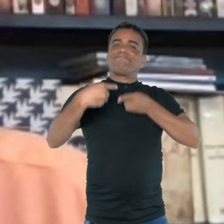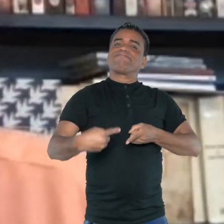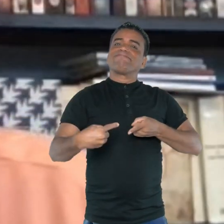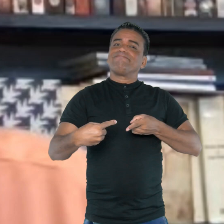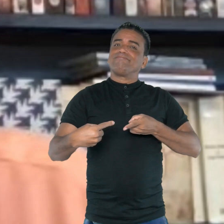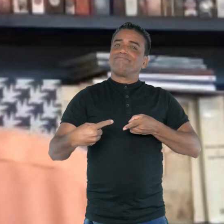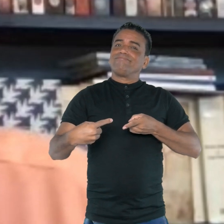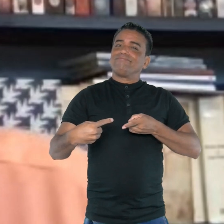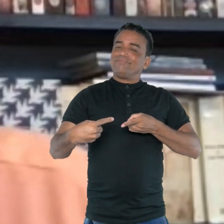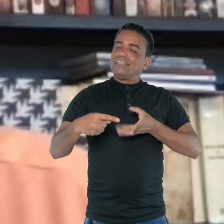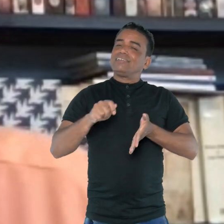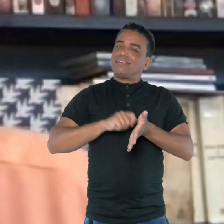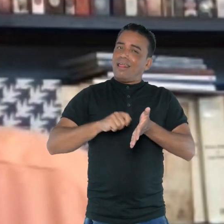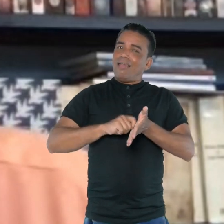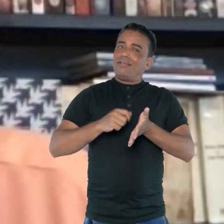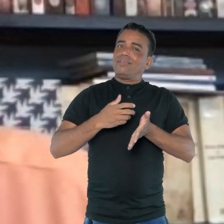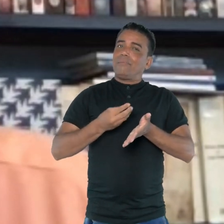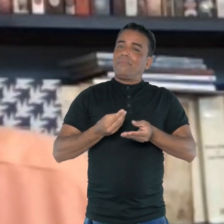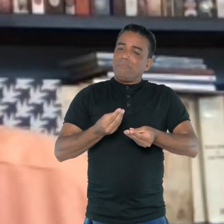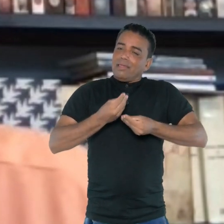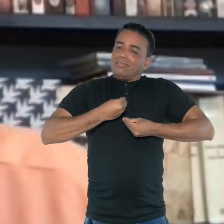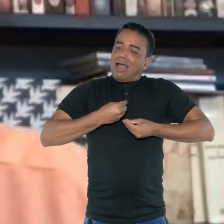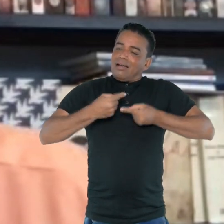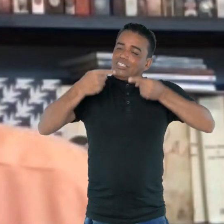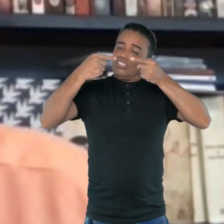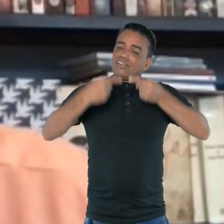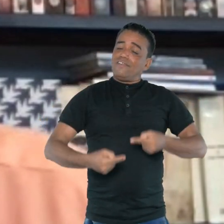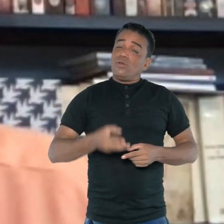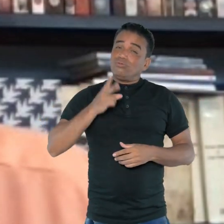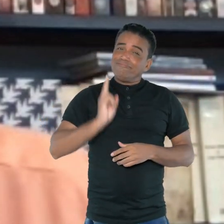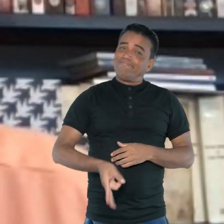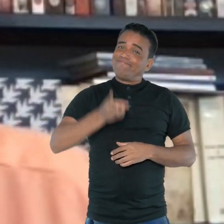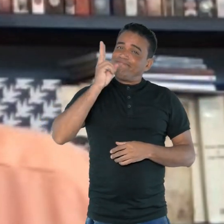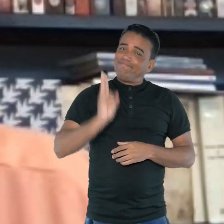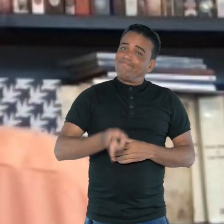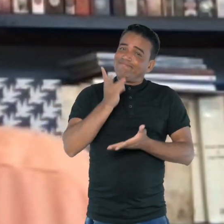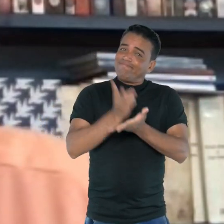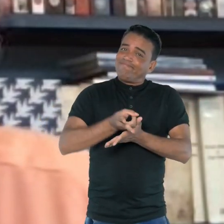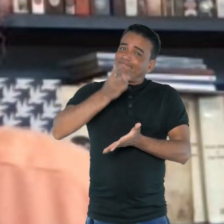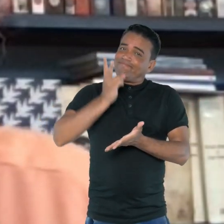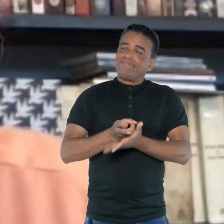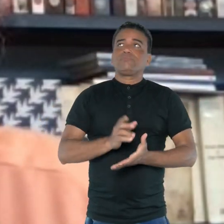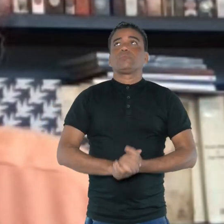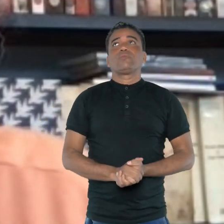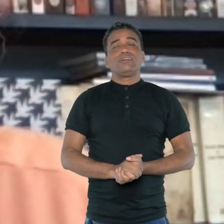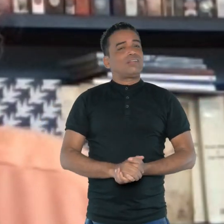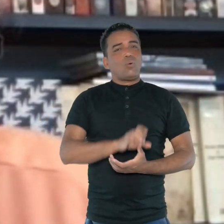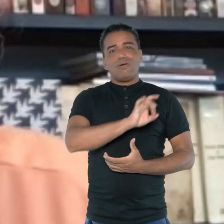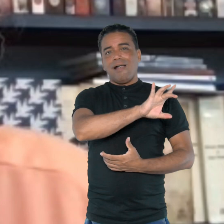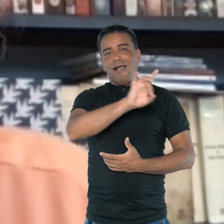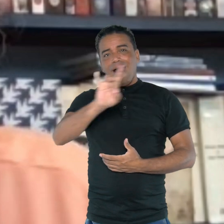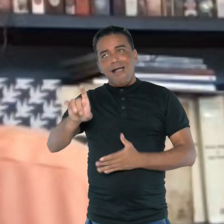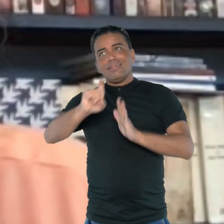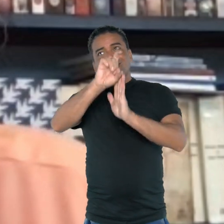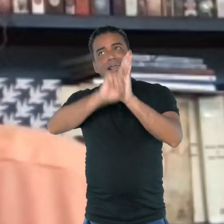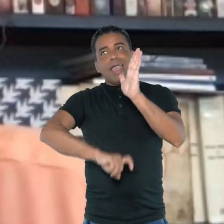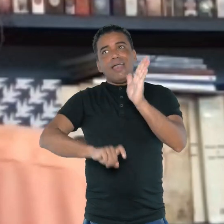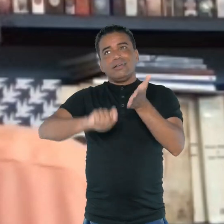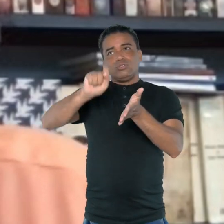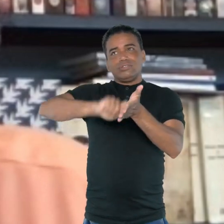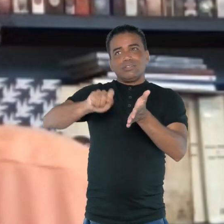desafios. Então, assim, eu tenho, de certo modo, um desafio a cada texto